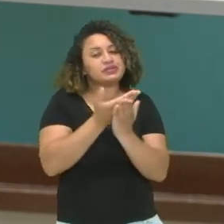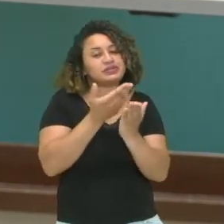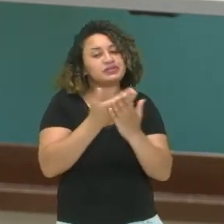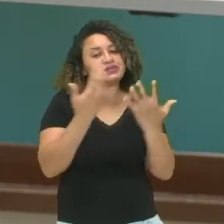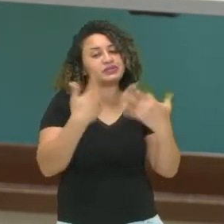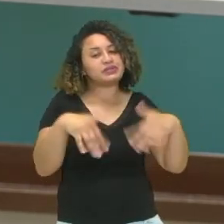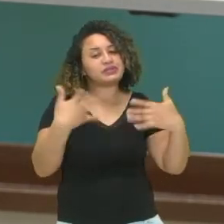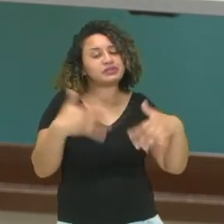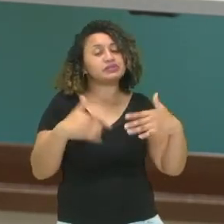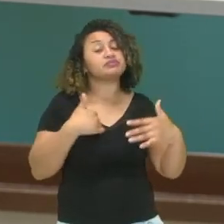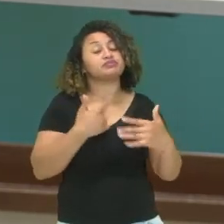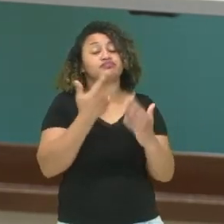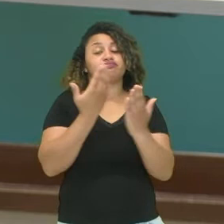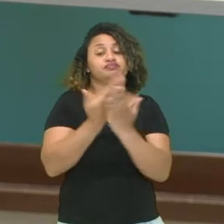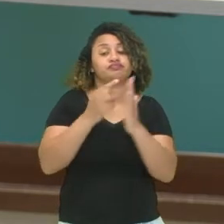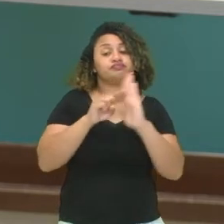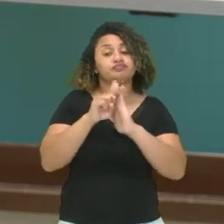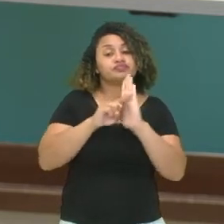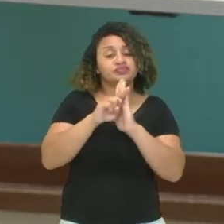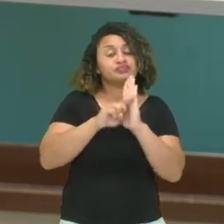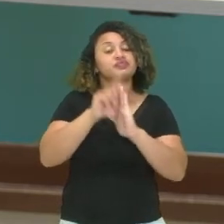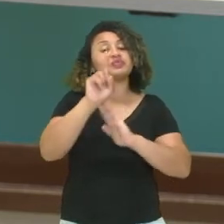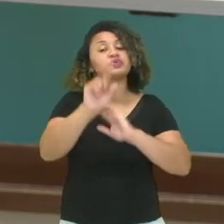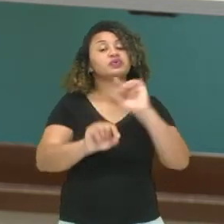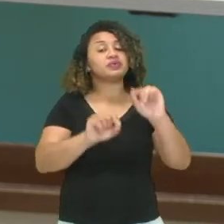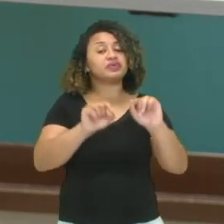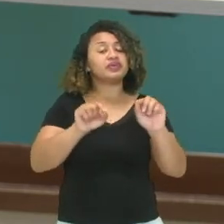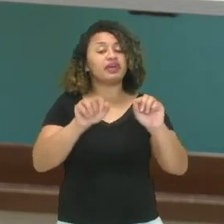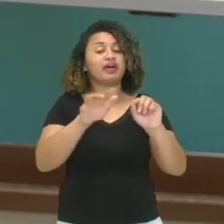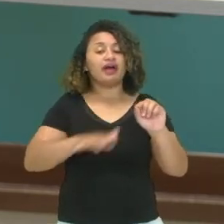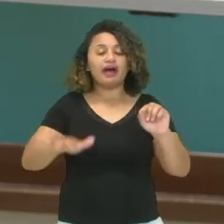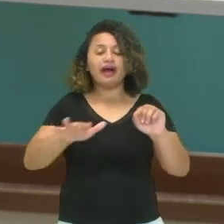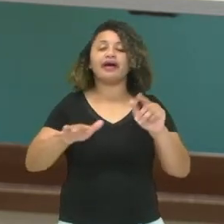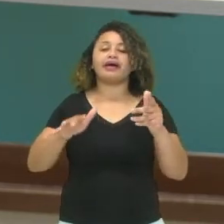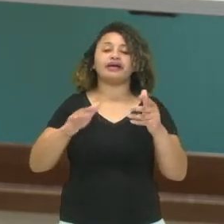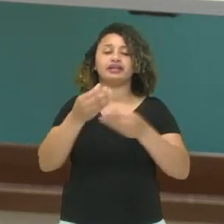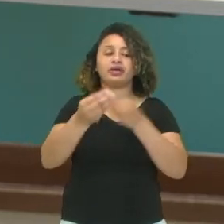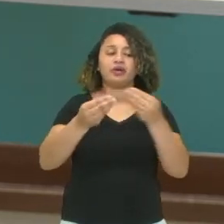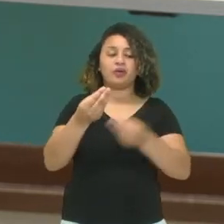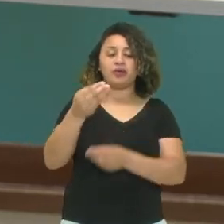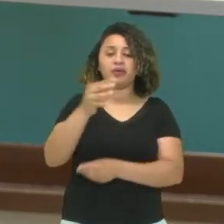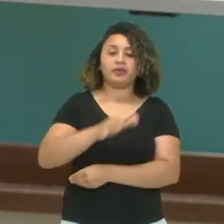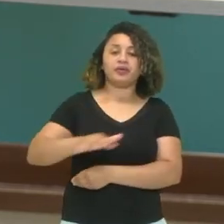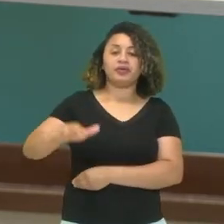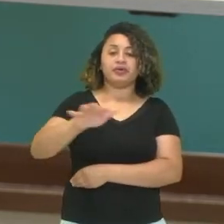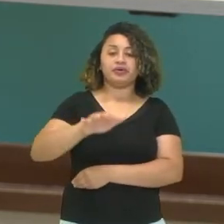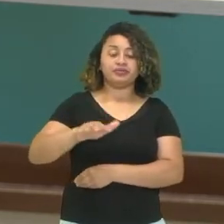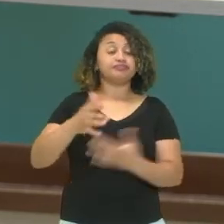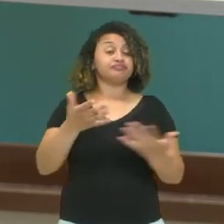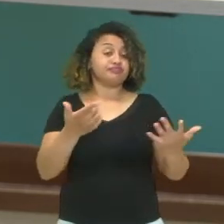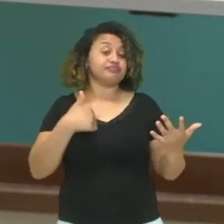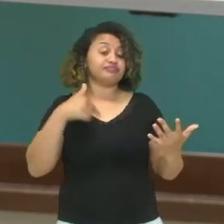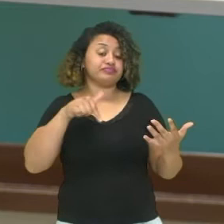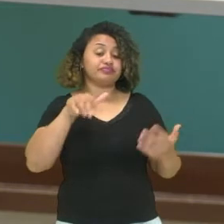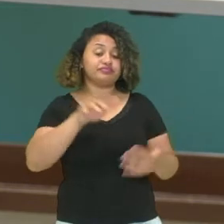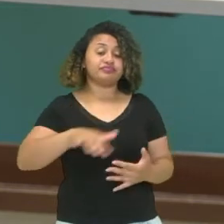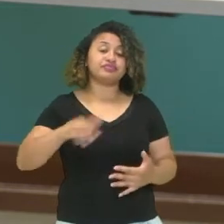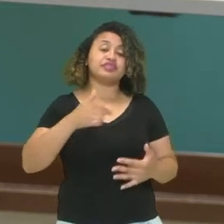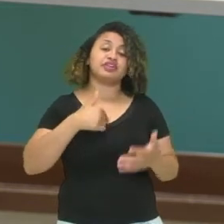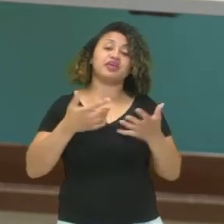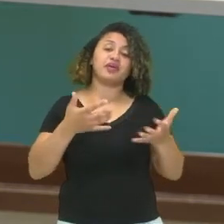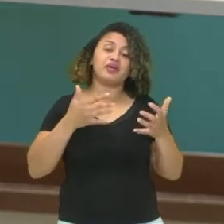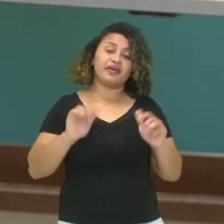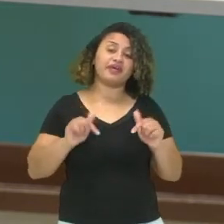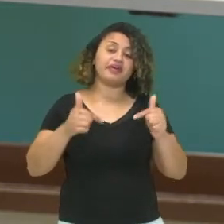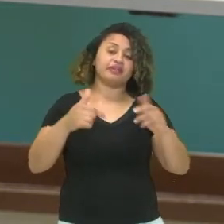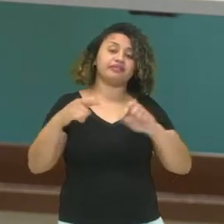E um dos estudos é exatamente sobre o mercado. Como é que o mercado está dentro daquela área que eu quero